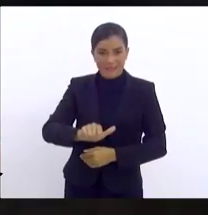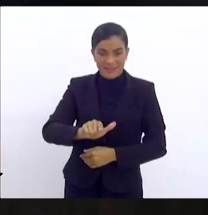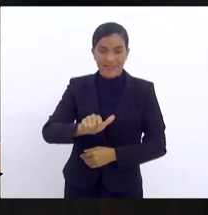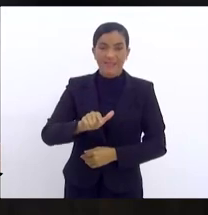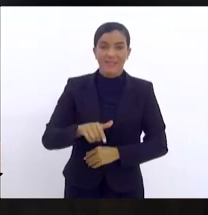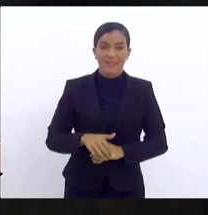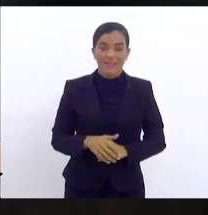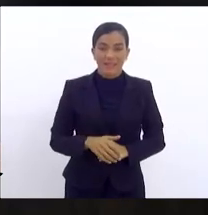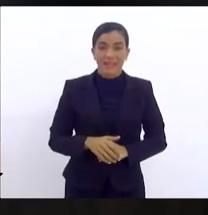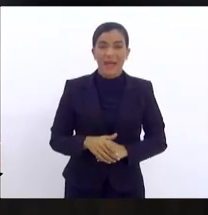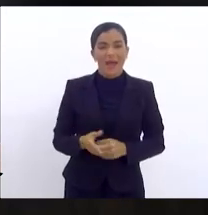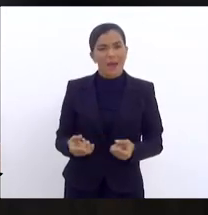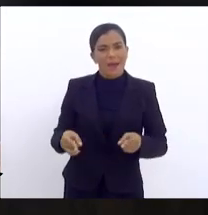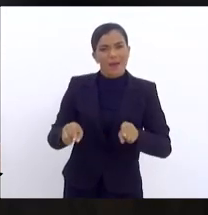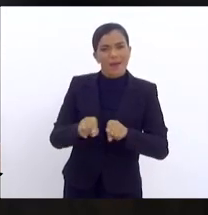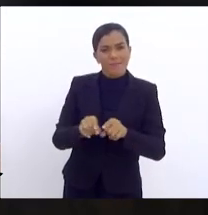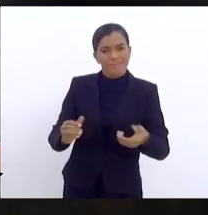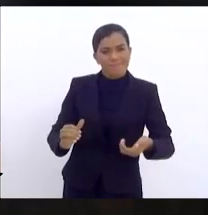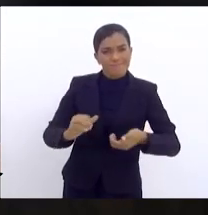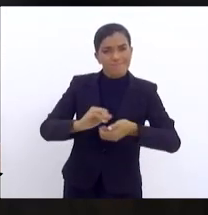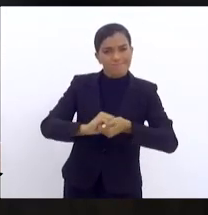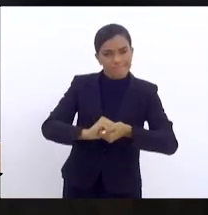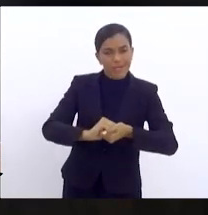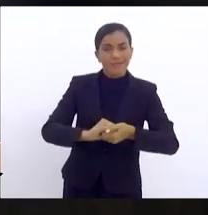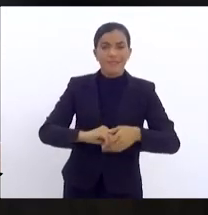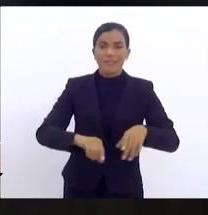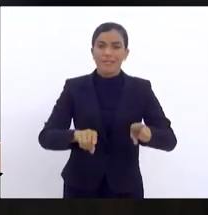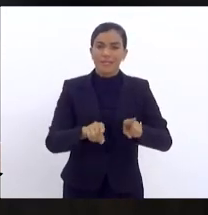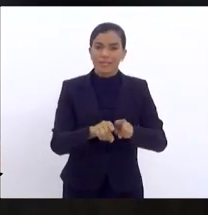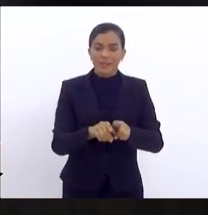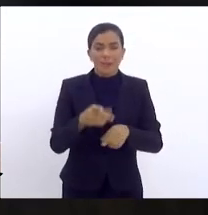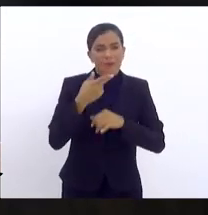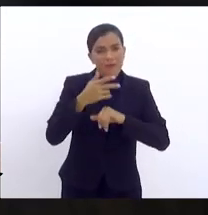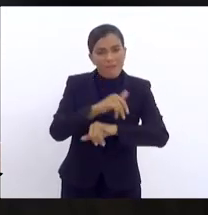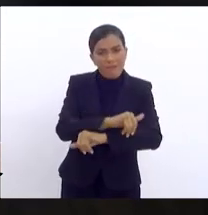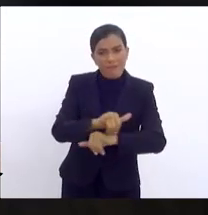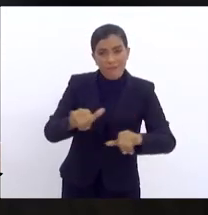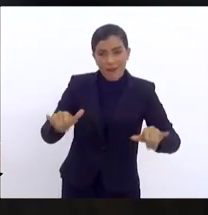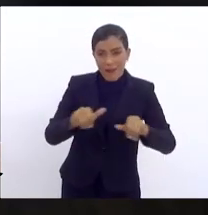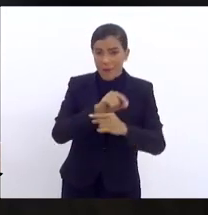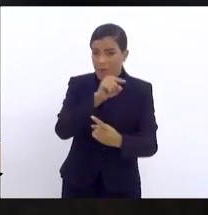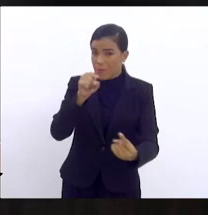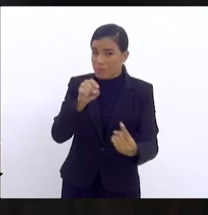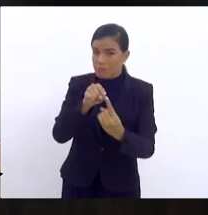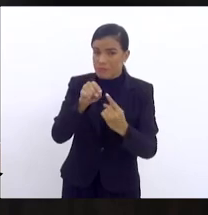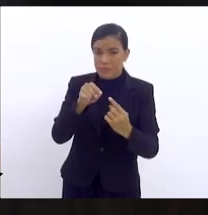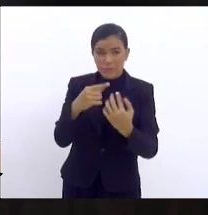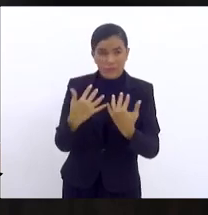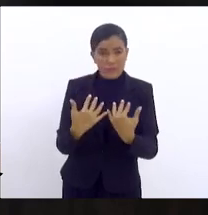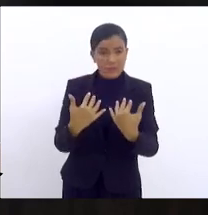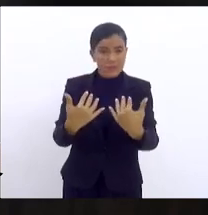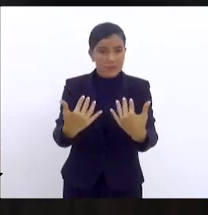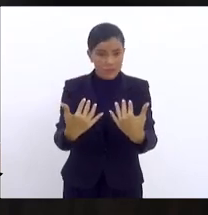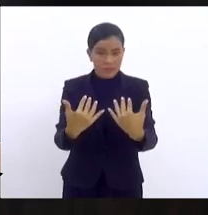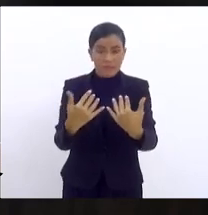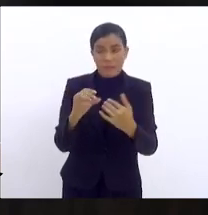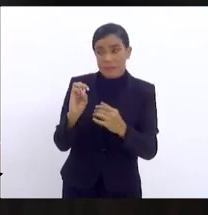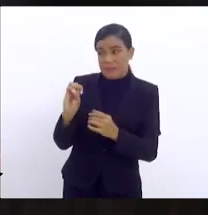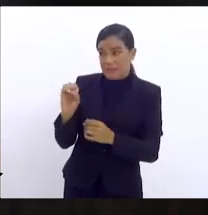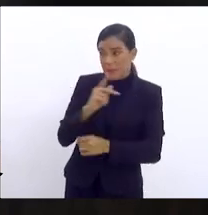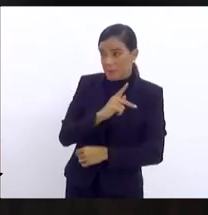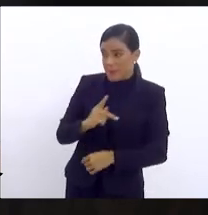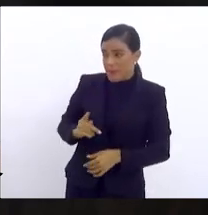né a parceria e dizer que o intuito dessa reunião seu presidente ia ser me permita